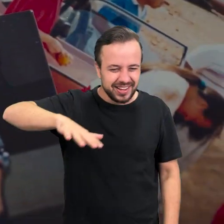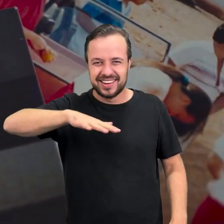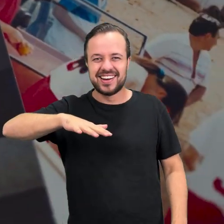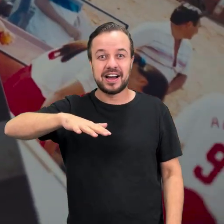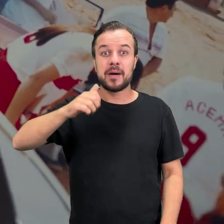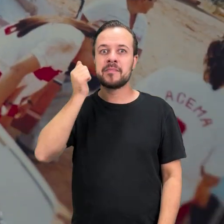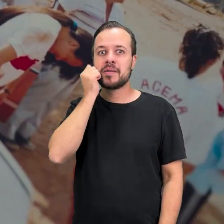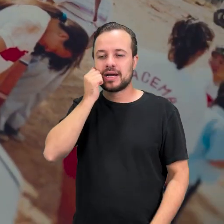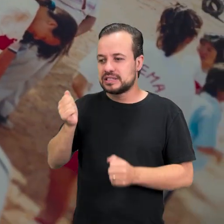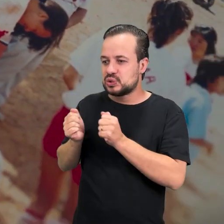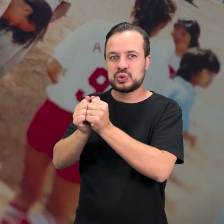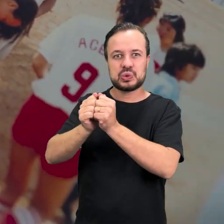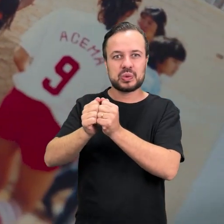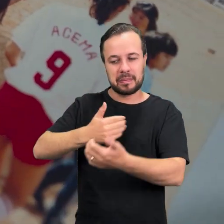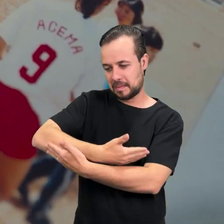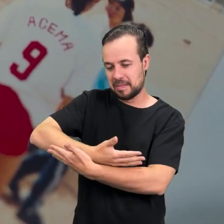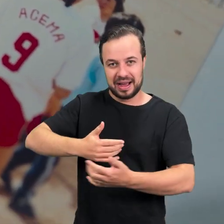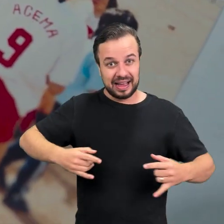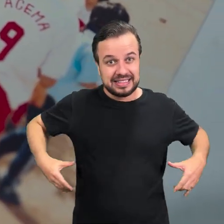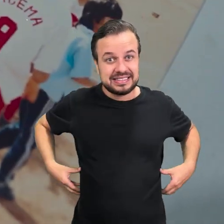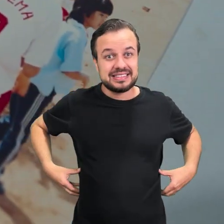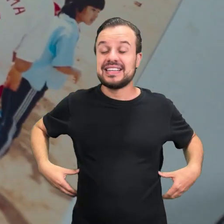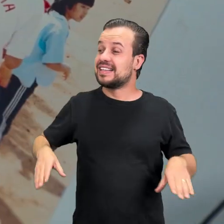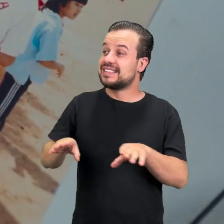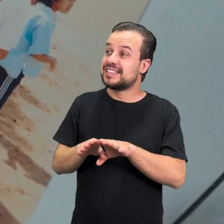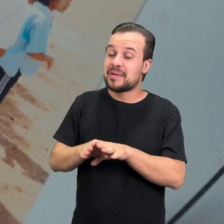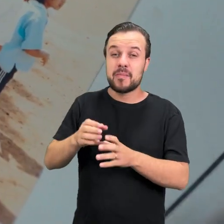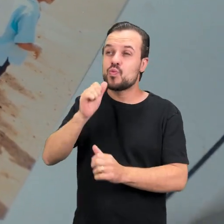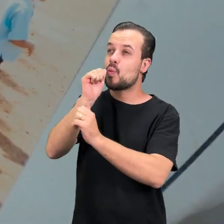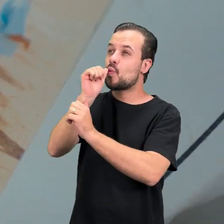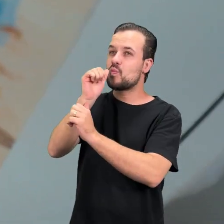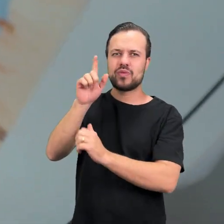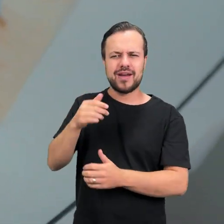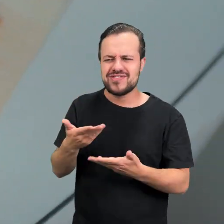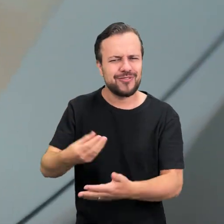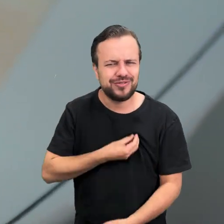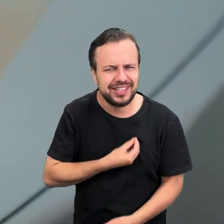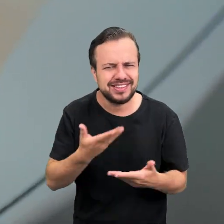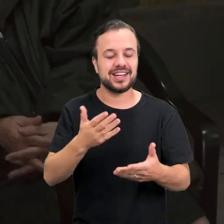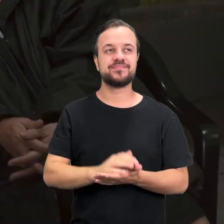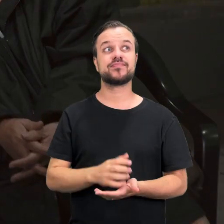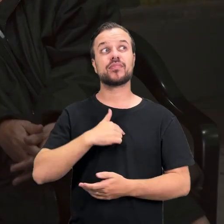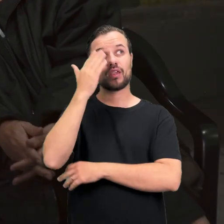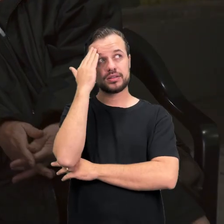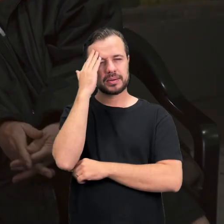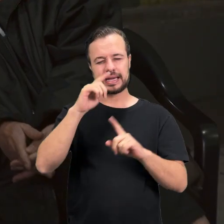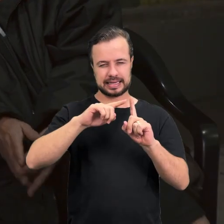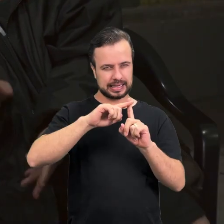jogavam levando fraldas e mamadeiras. Deixou vida. Eu descobri que eu estava grávida